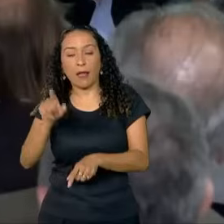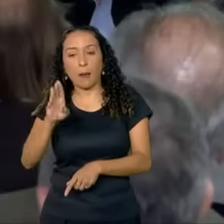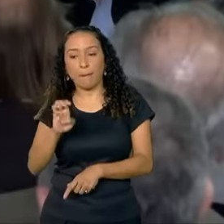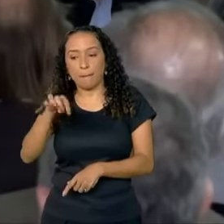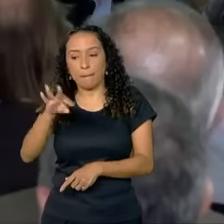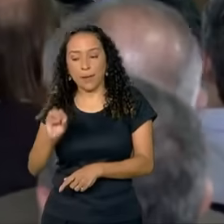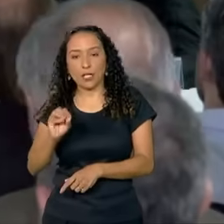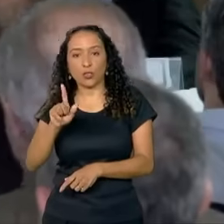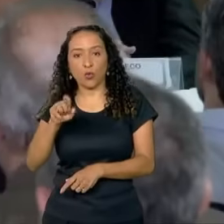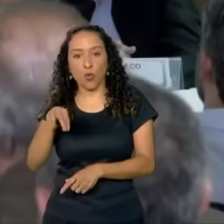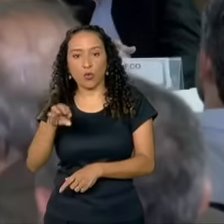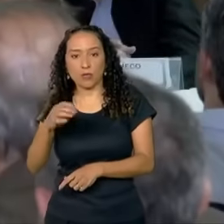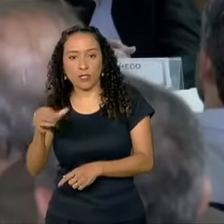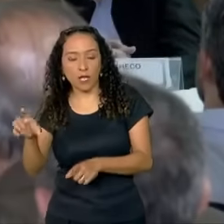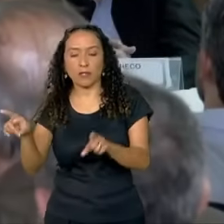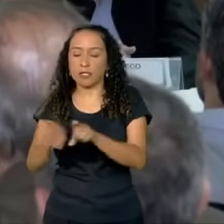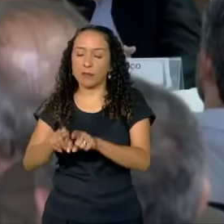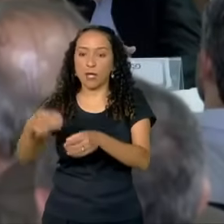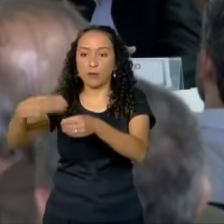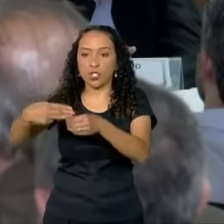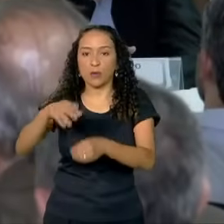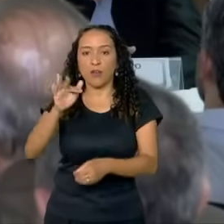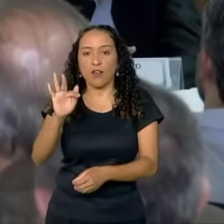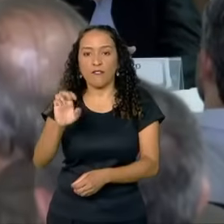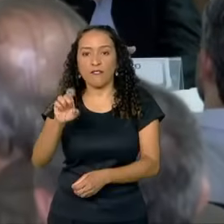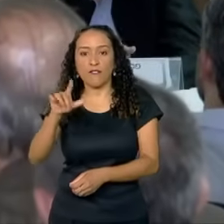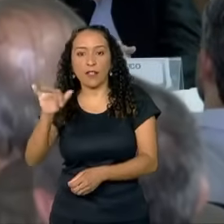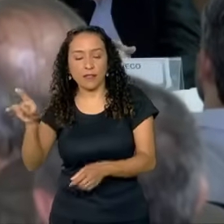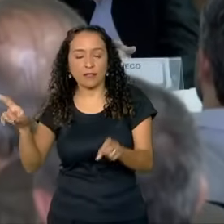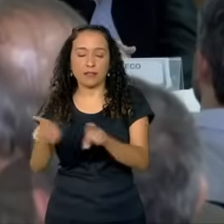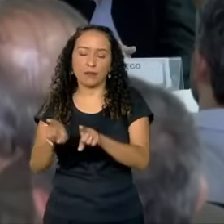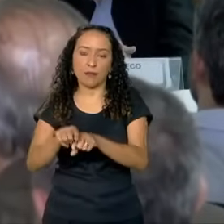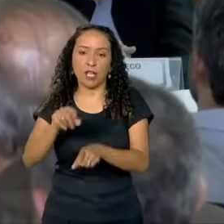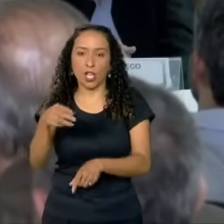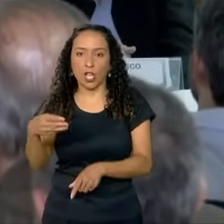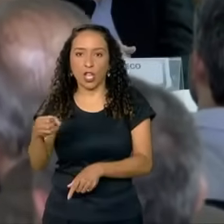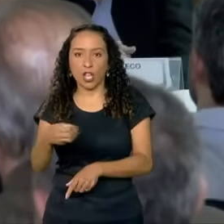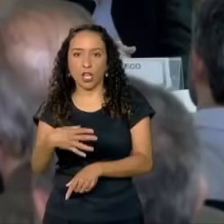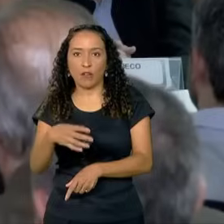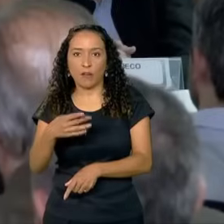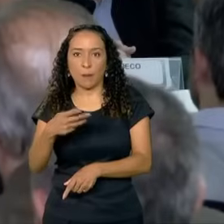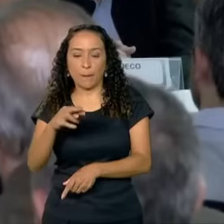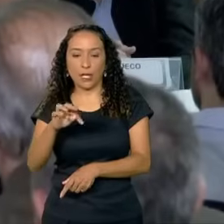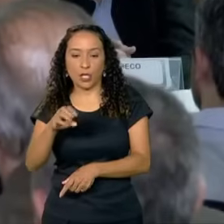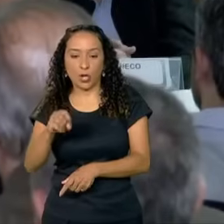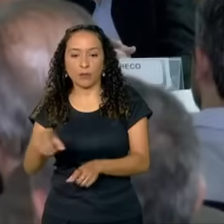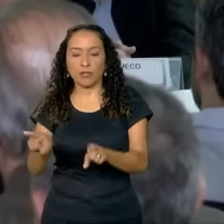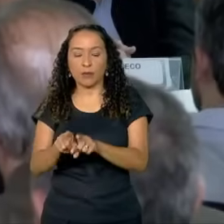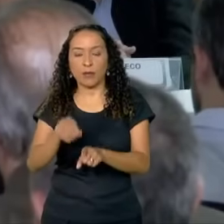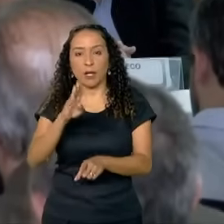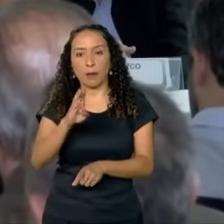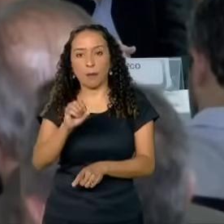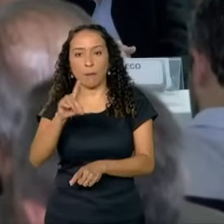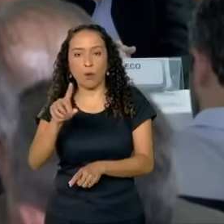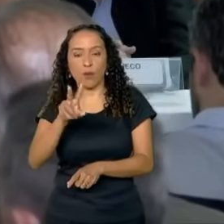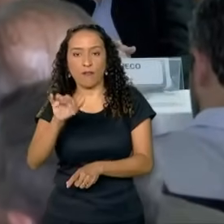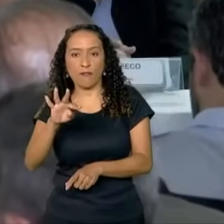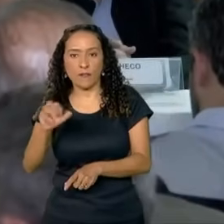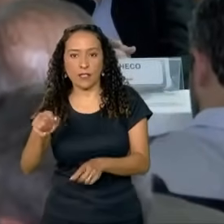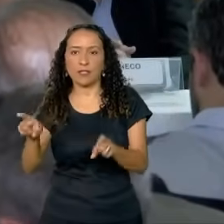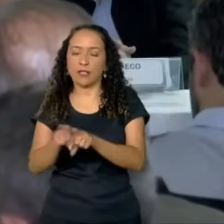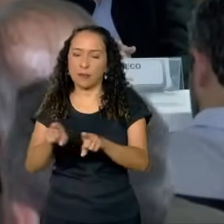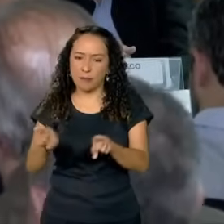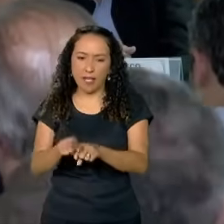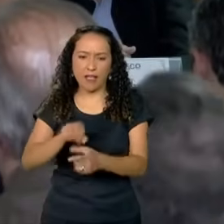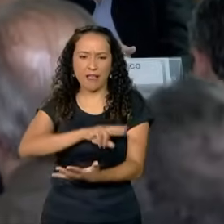Cotiporã. Município de Feliz, município de Nova Petrópolis, as fotografias, Boa Vista do Sul, Veranópolis,